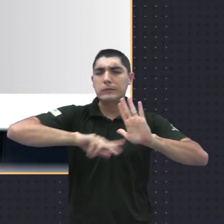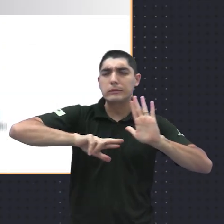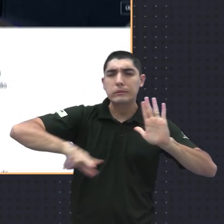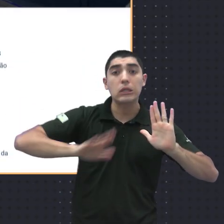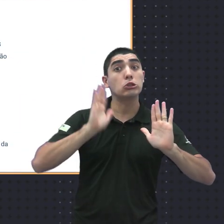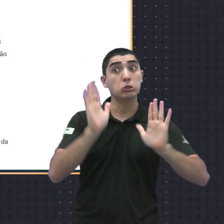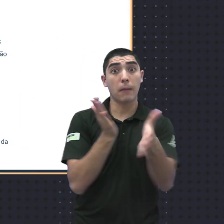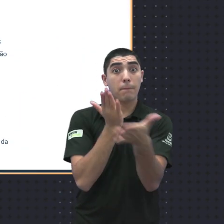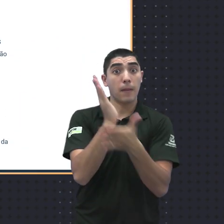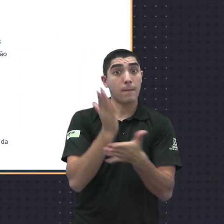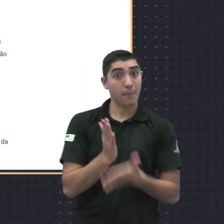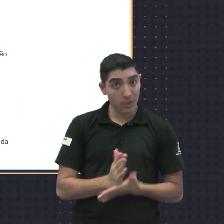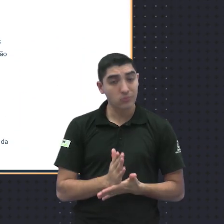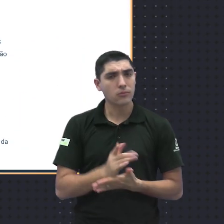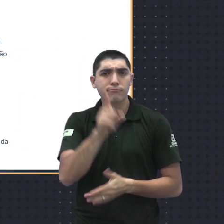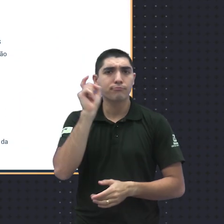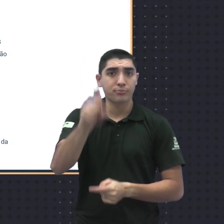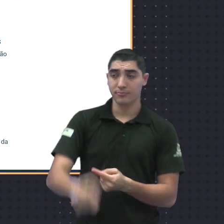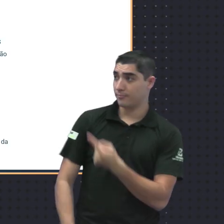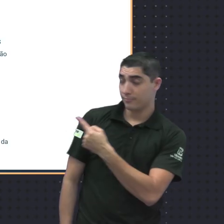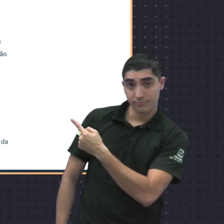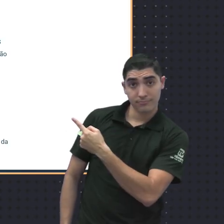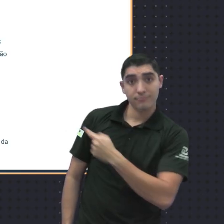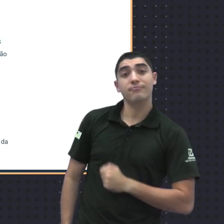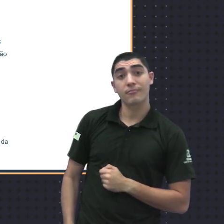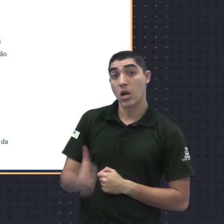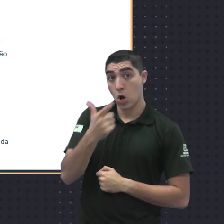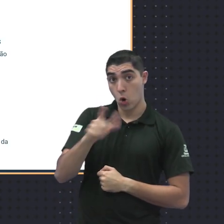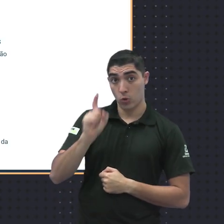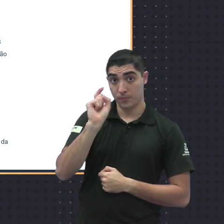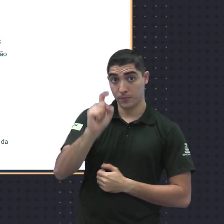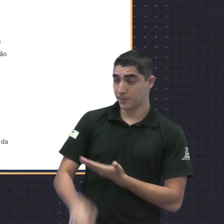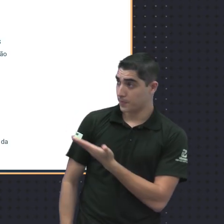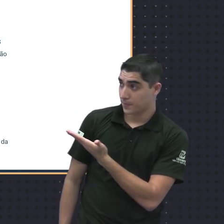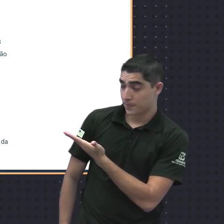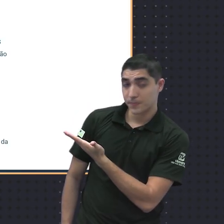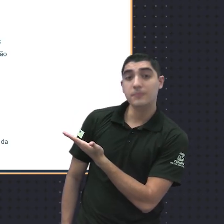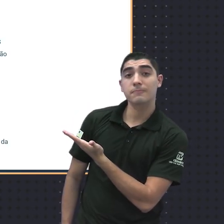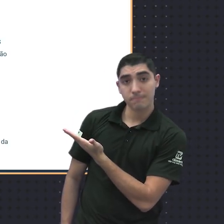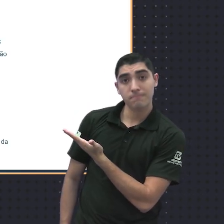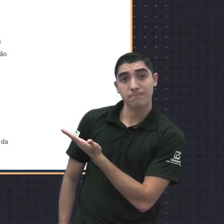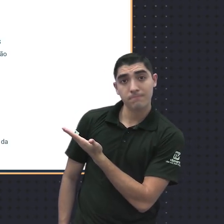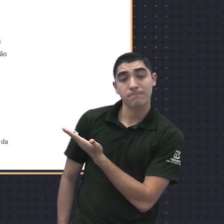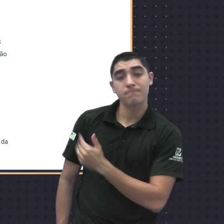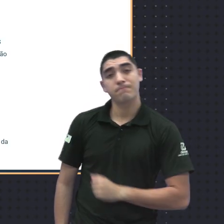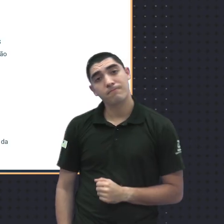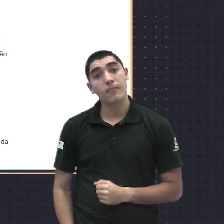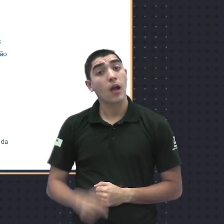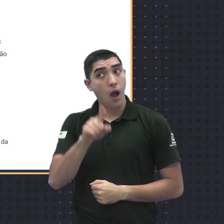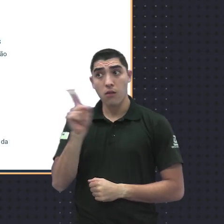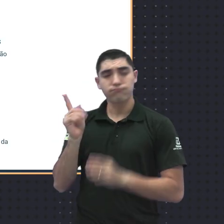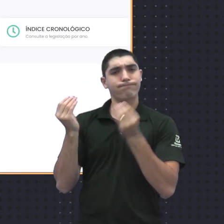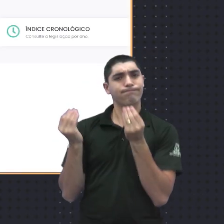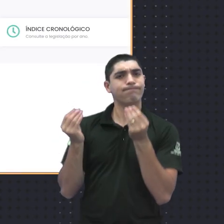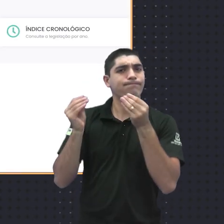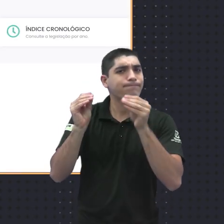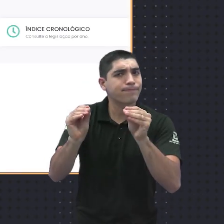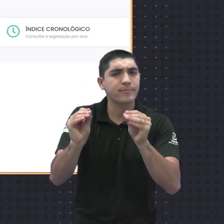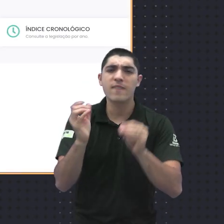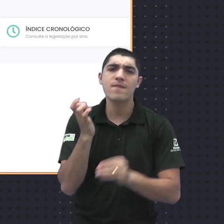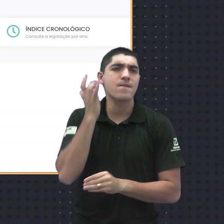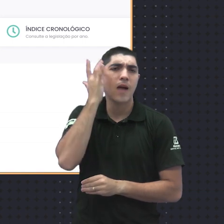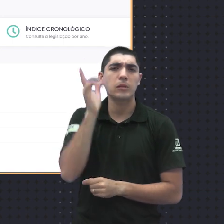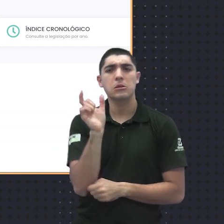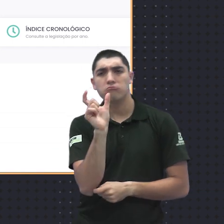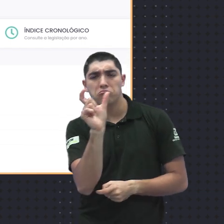propostas sancionadas que já estão em vigor em São José. Basta clicar em Atividade Legislativa, depois em Legislação